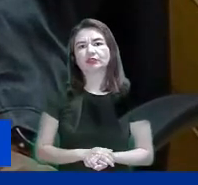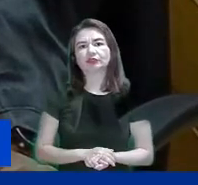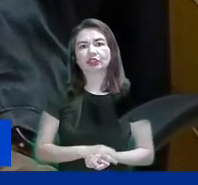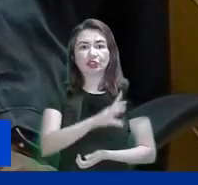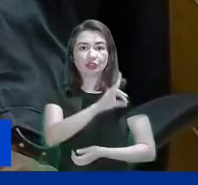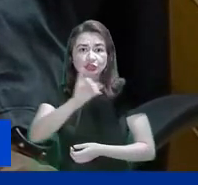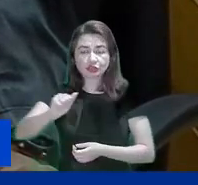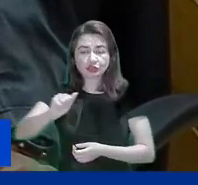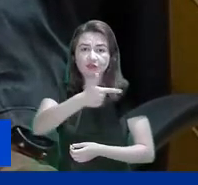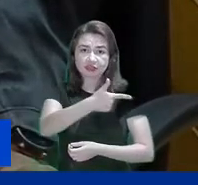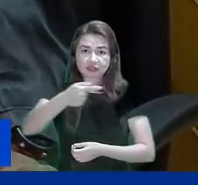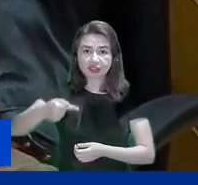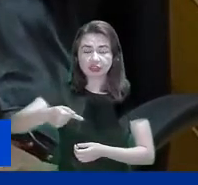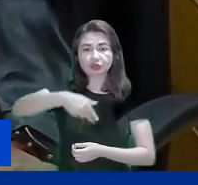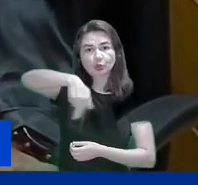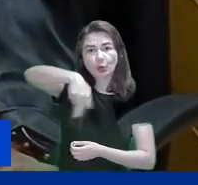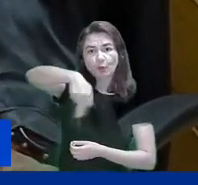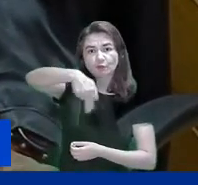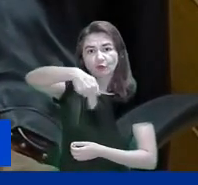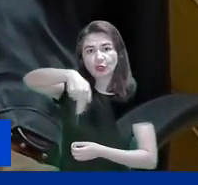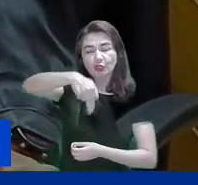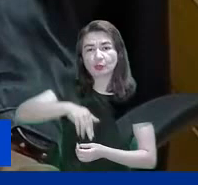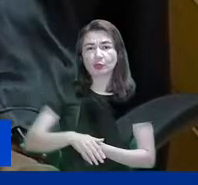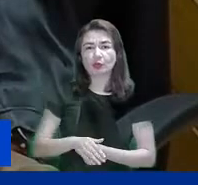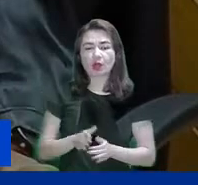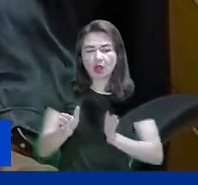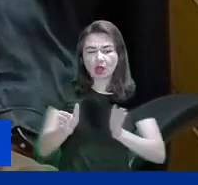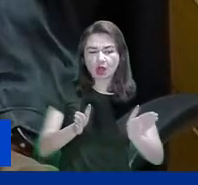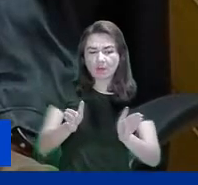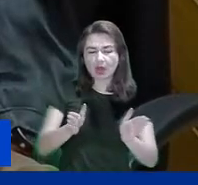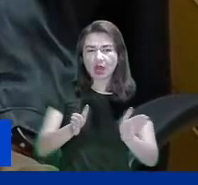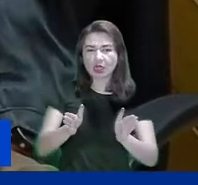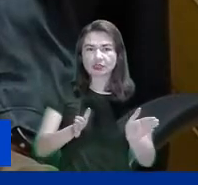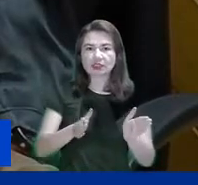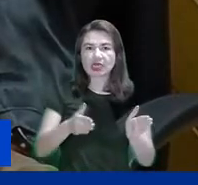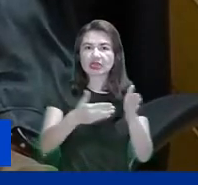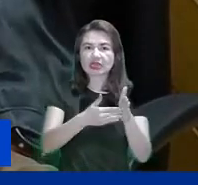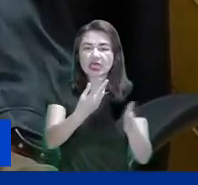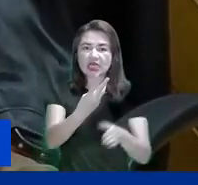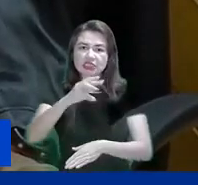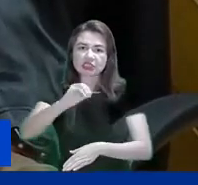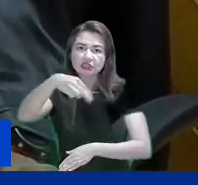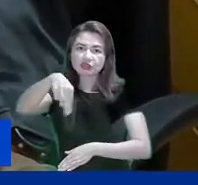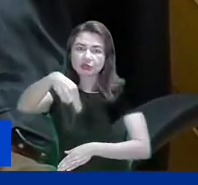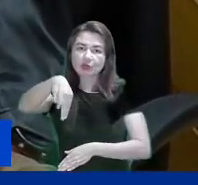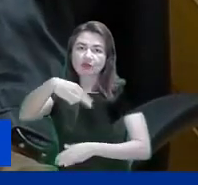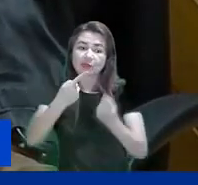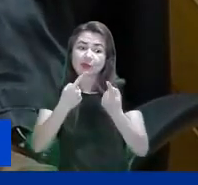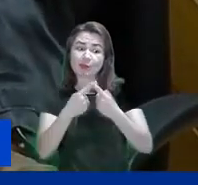27 de novembro, teria prazo até 30 de novembro, e mesmo assim o fez no mesmo dia